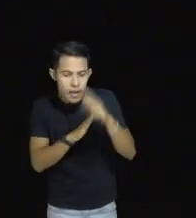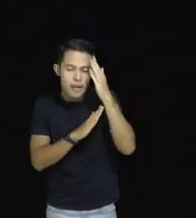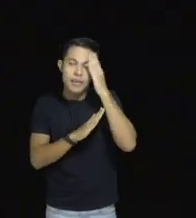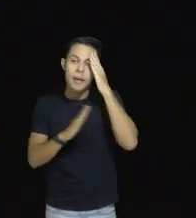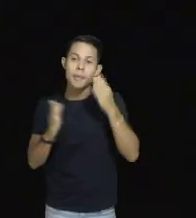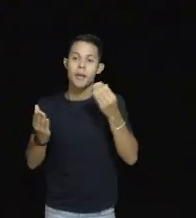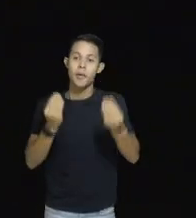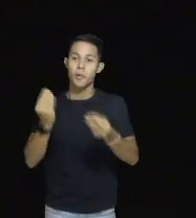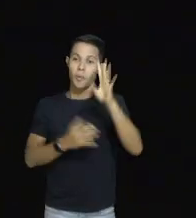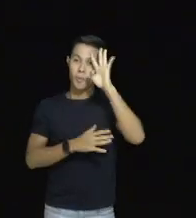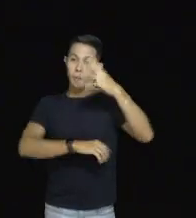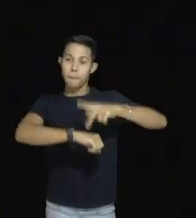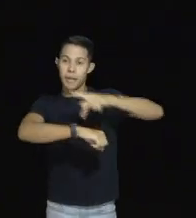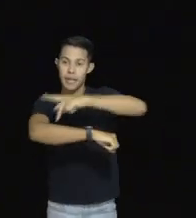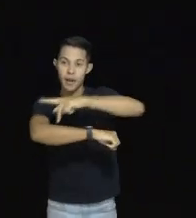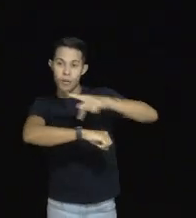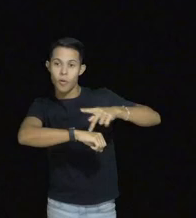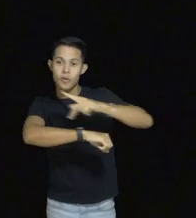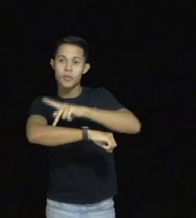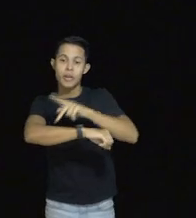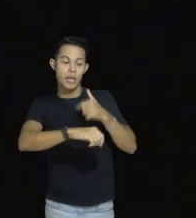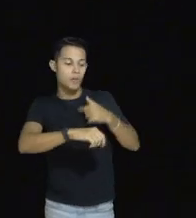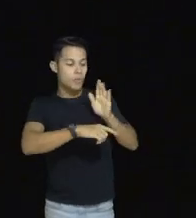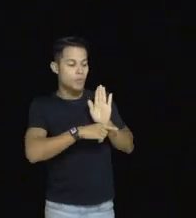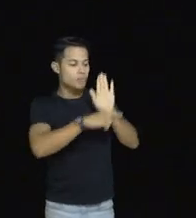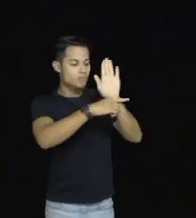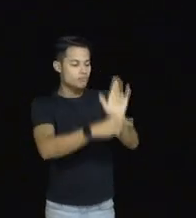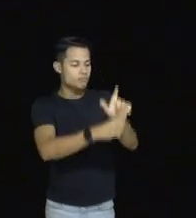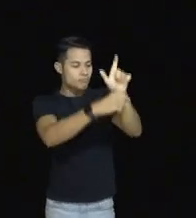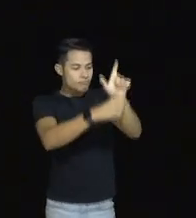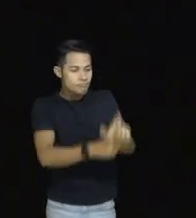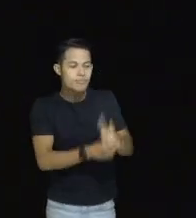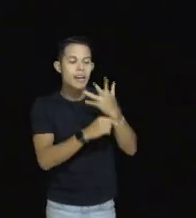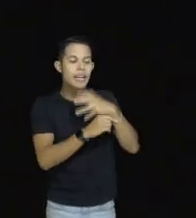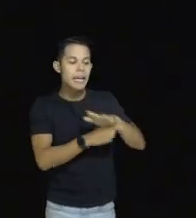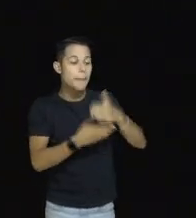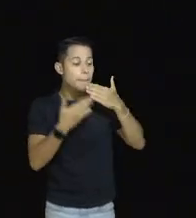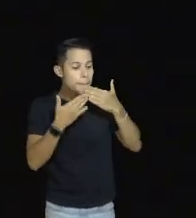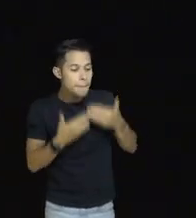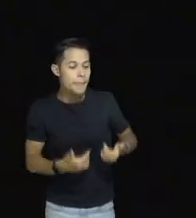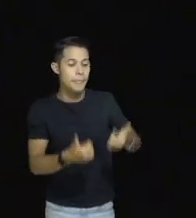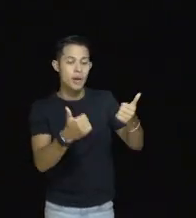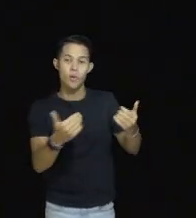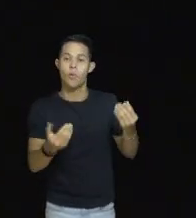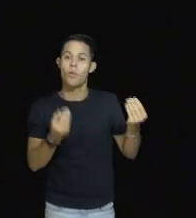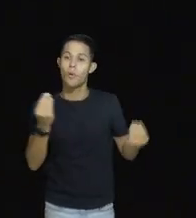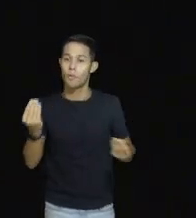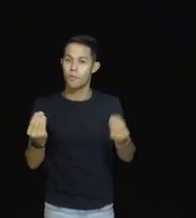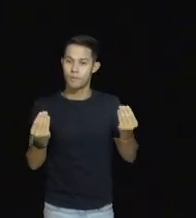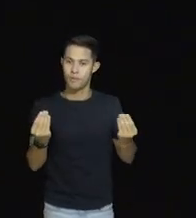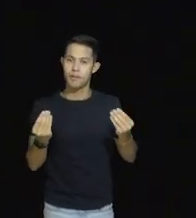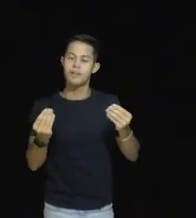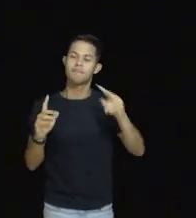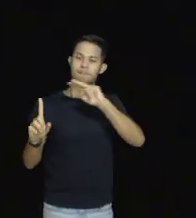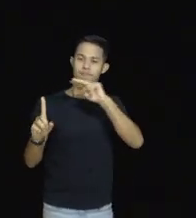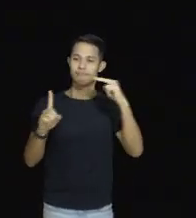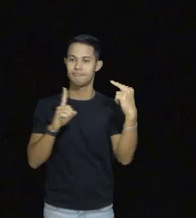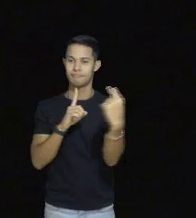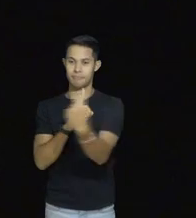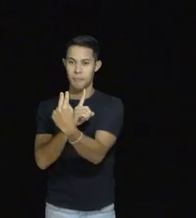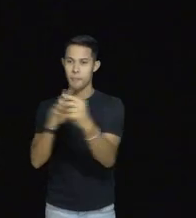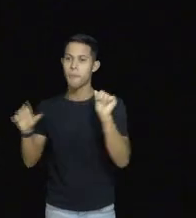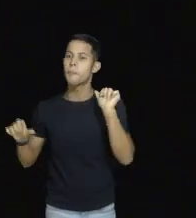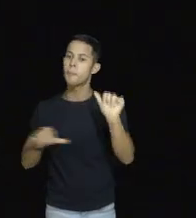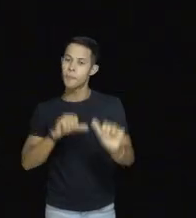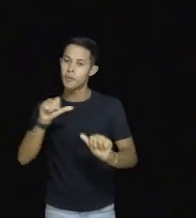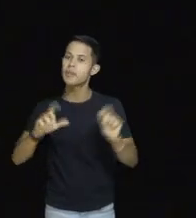agora, pedagogicamente, o que eu posso fazer para melhorar a vida dessa criança. Acho que essa visão tem que mudar. Mas isso não é